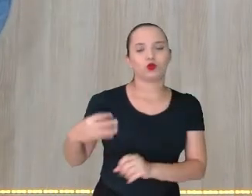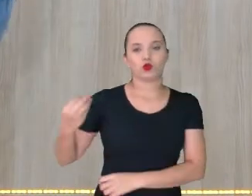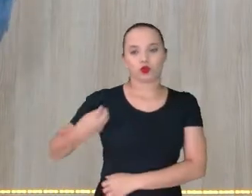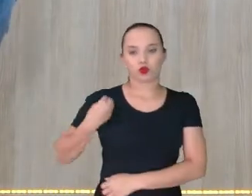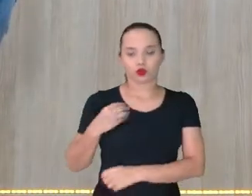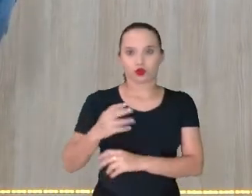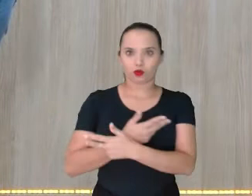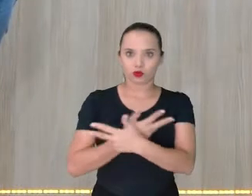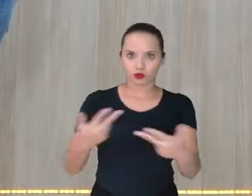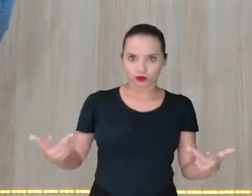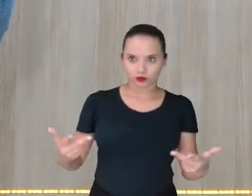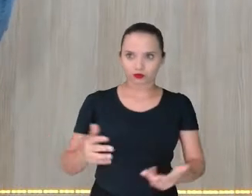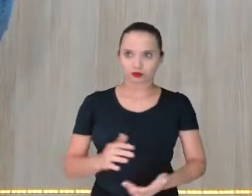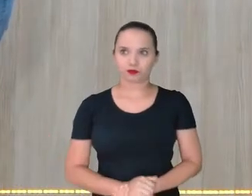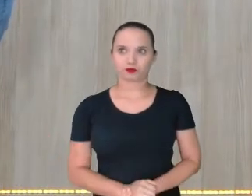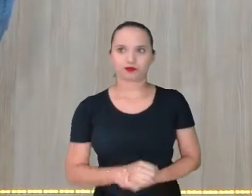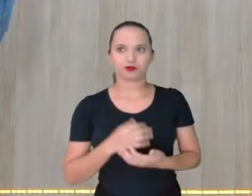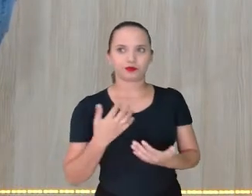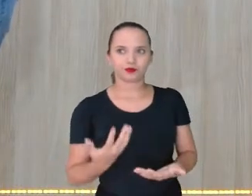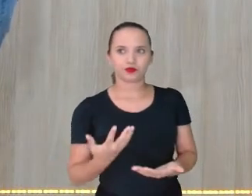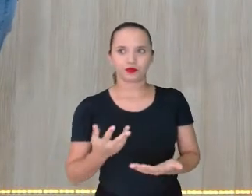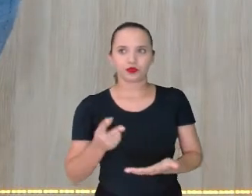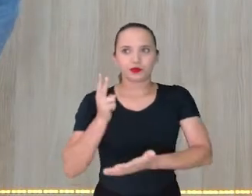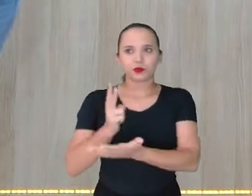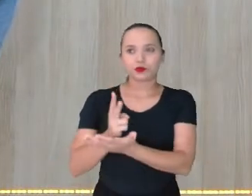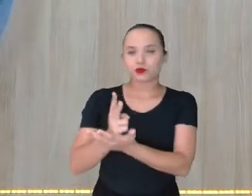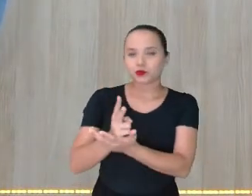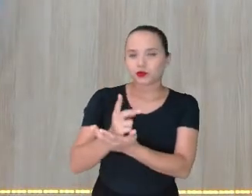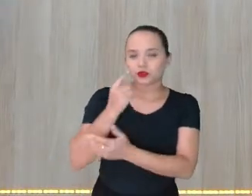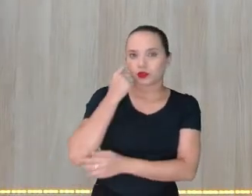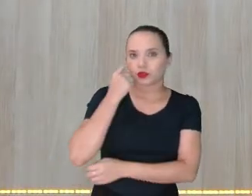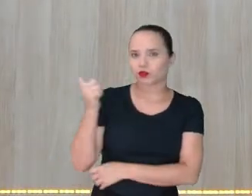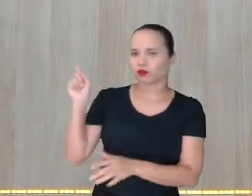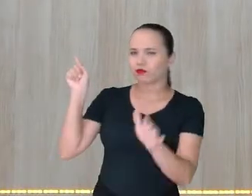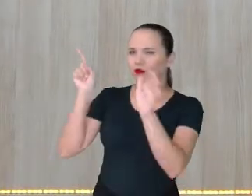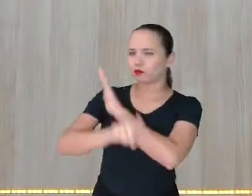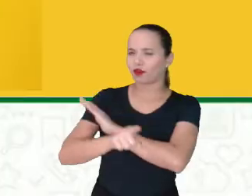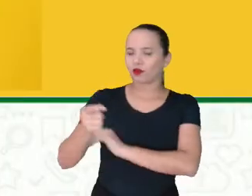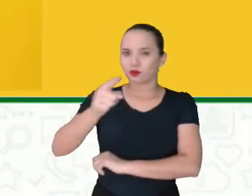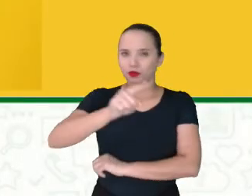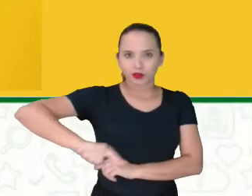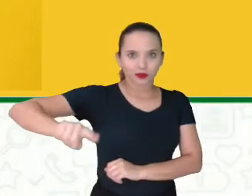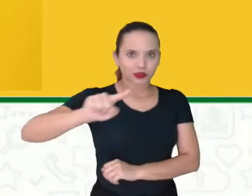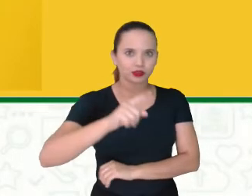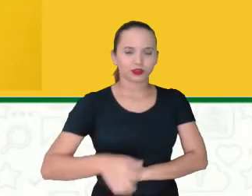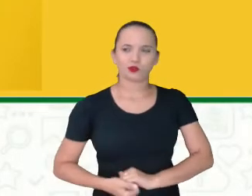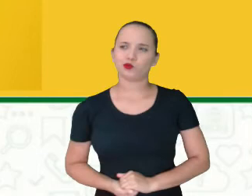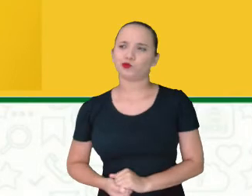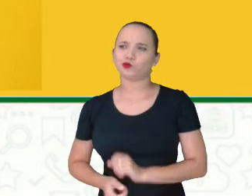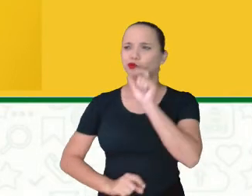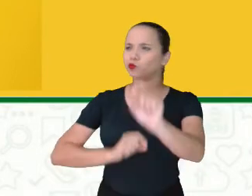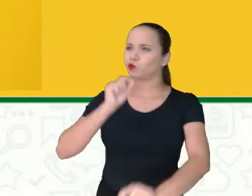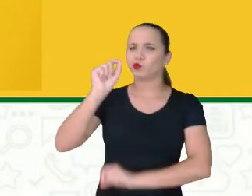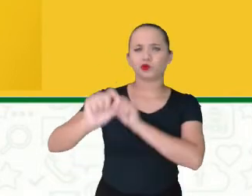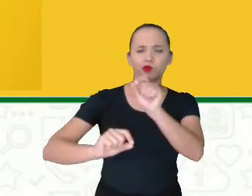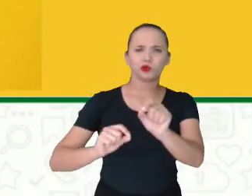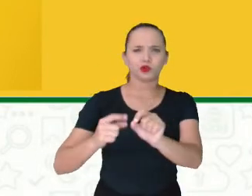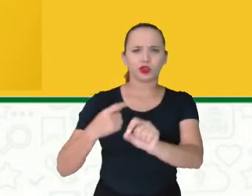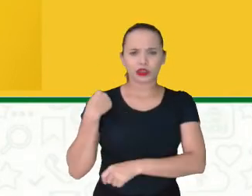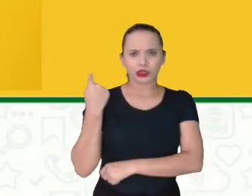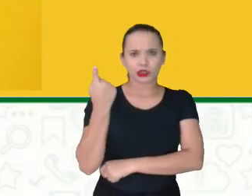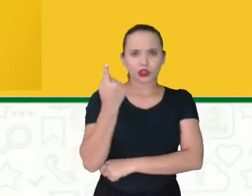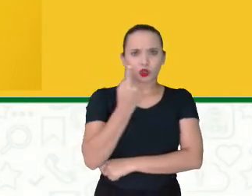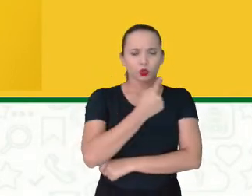tá bom? Então, continuando aqui, ó, vou jogar essa perguntinha para vocês. O que será que todos